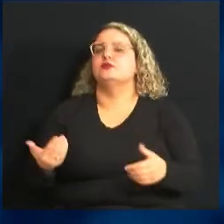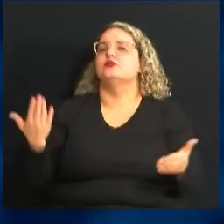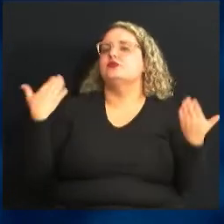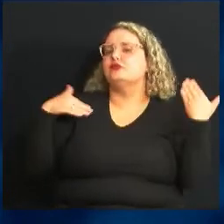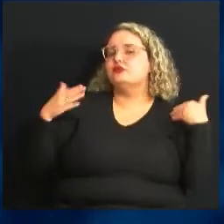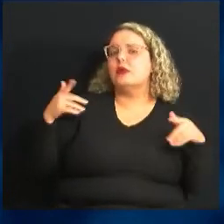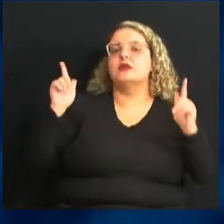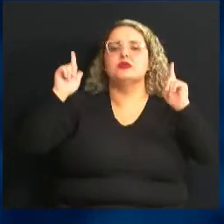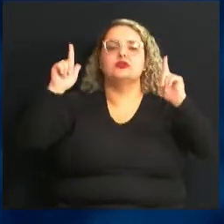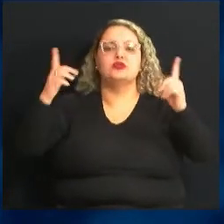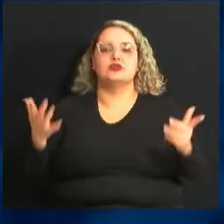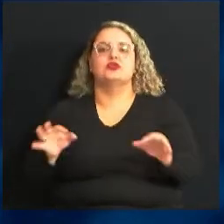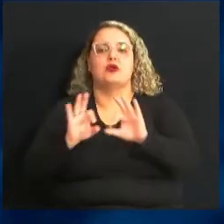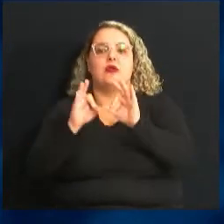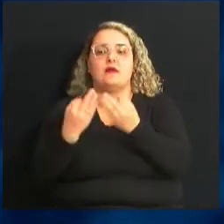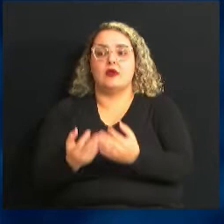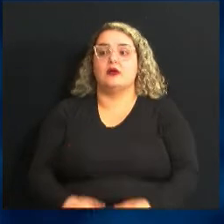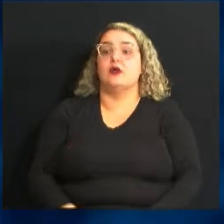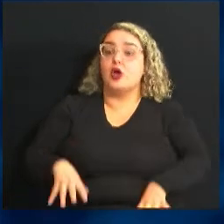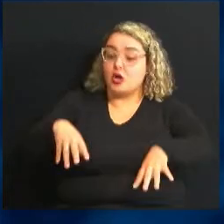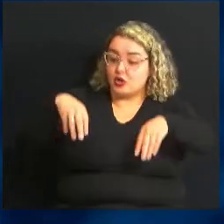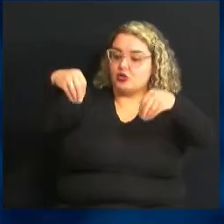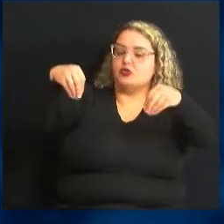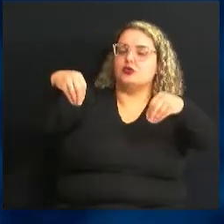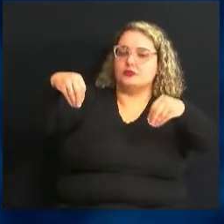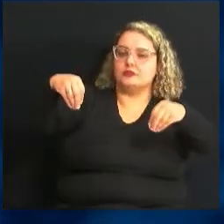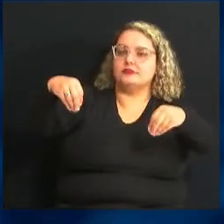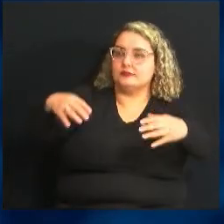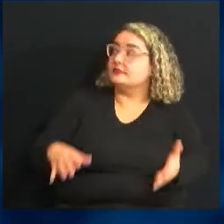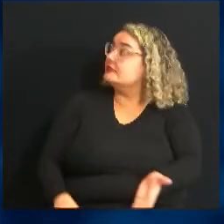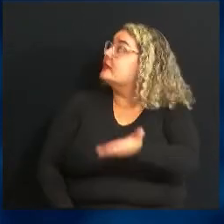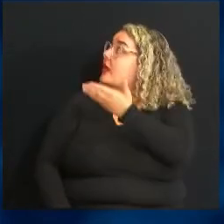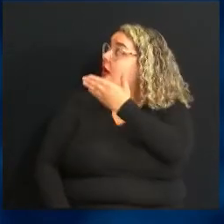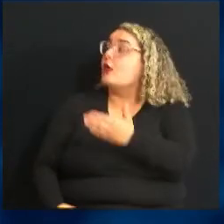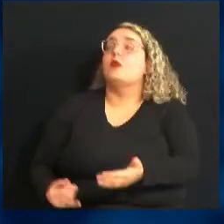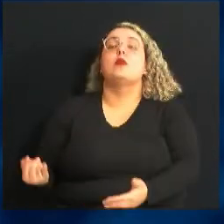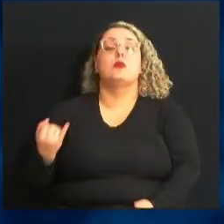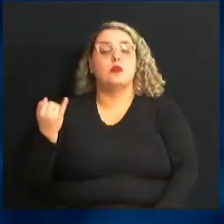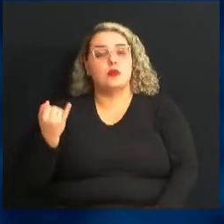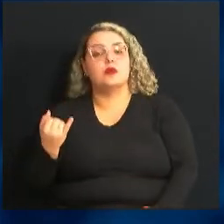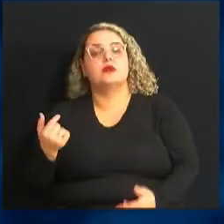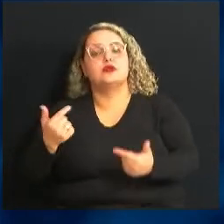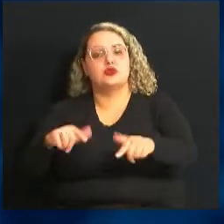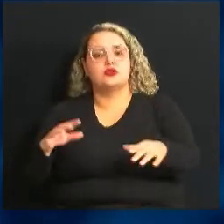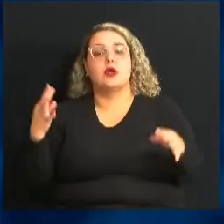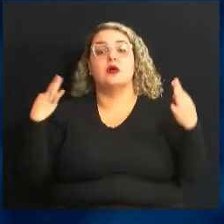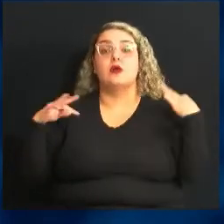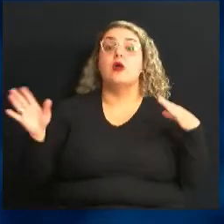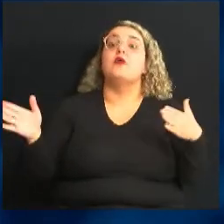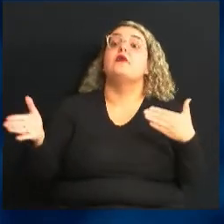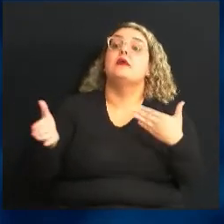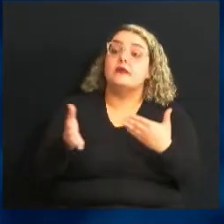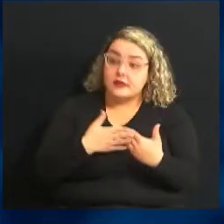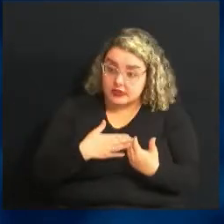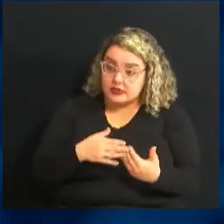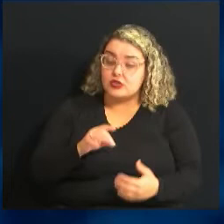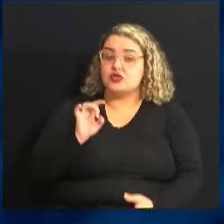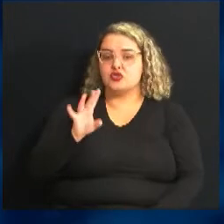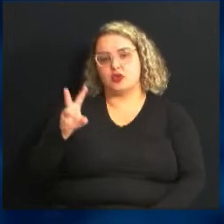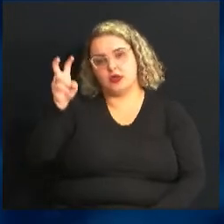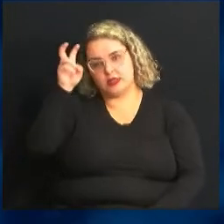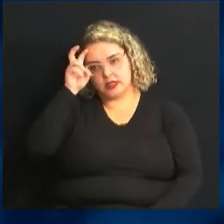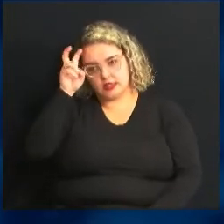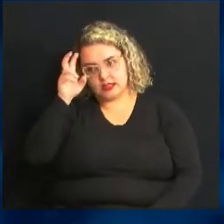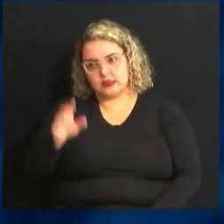sua família. Torre do Castelo, importante ponto turístico aqui da cidade, estará fechado, só abre a partir de quinta-feira.